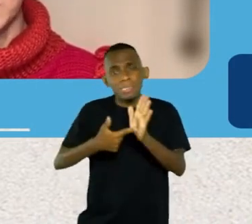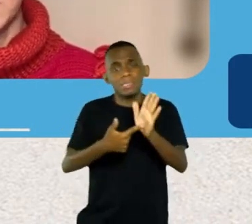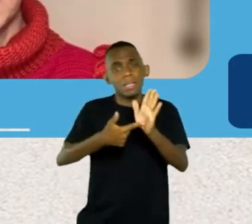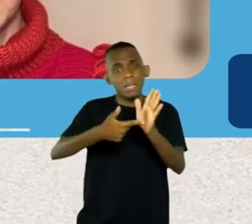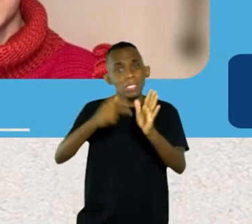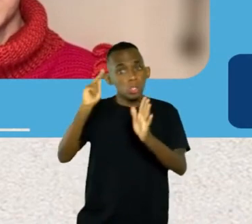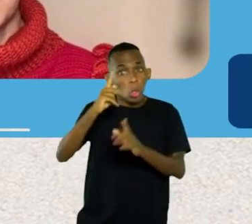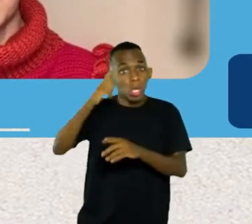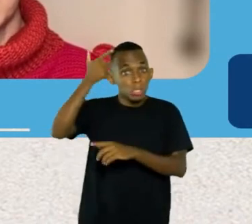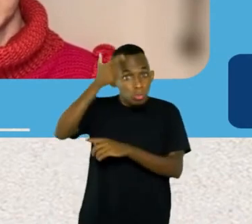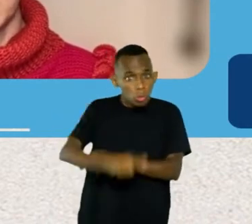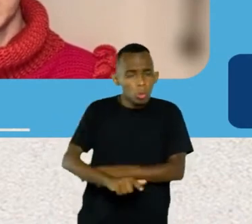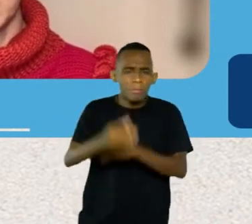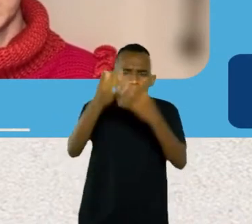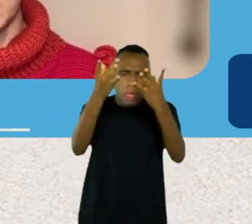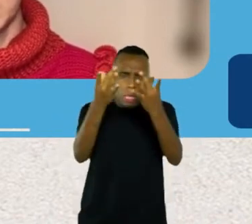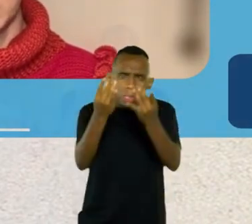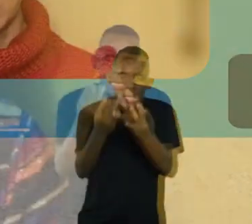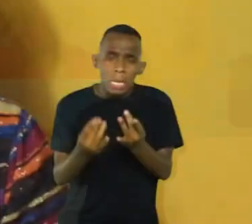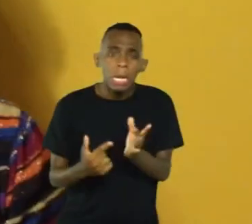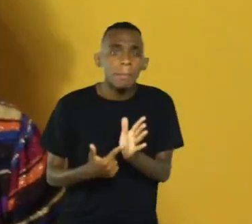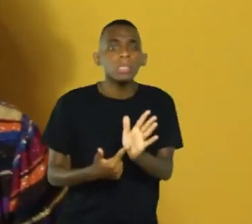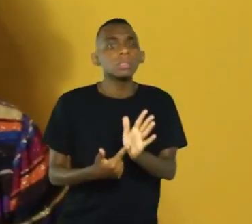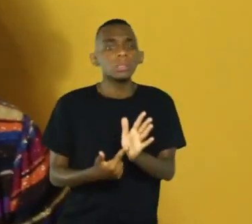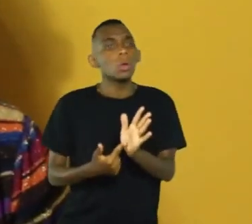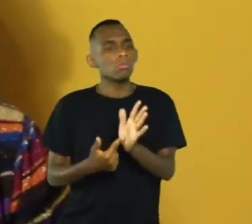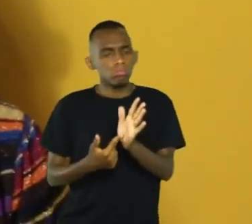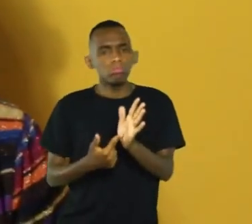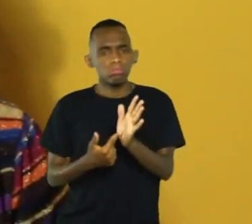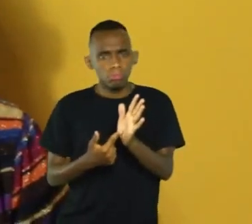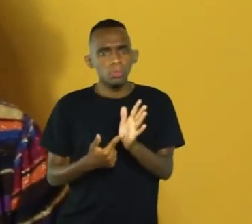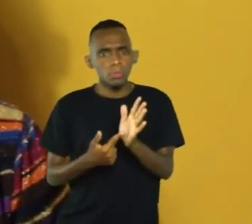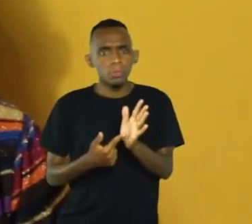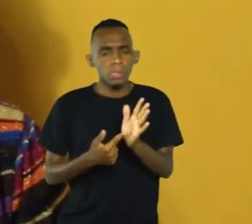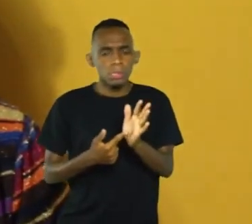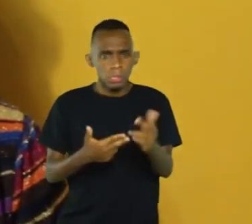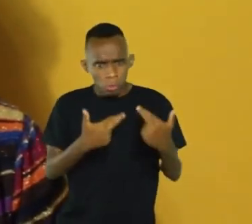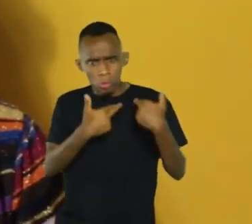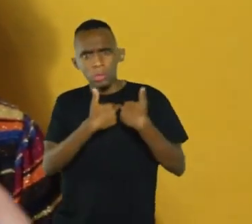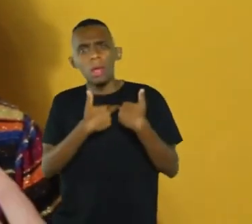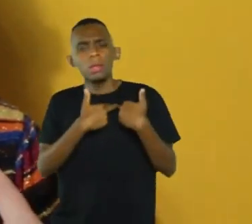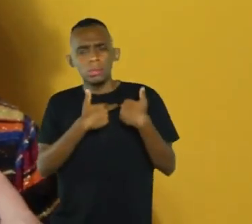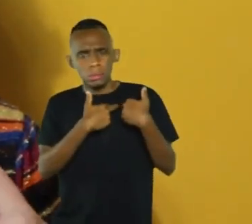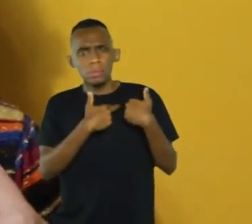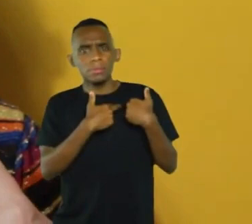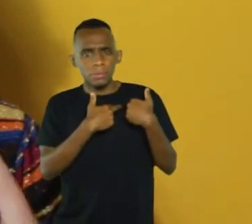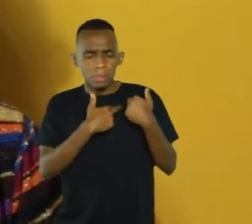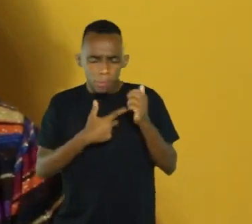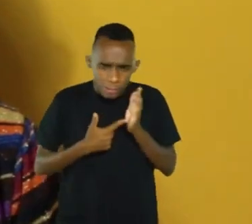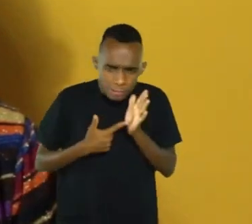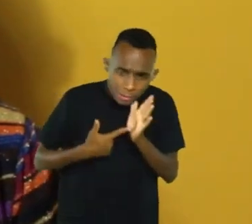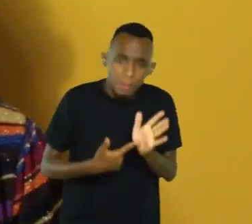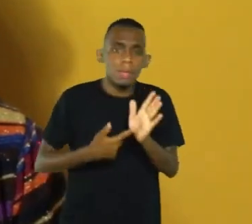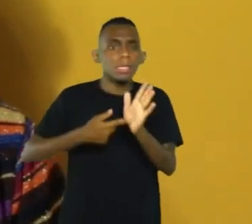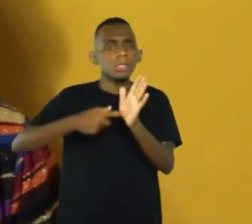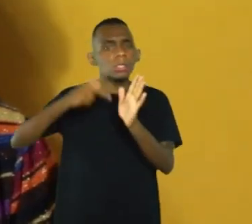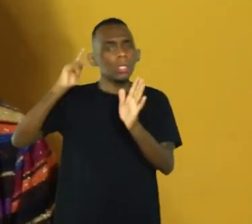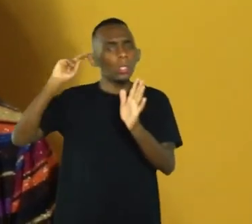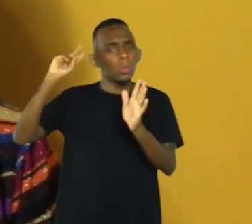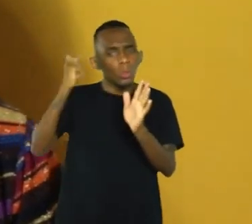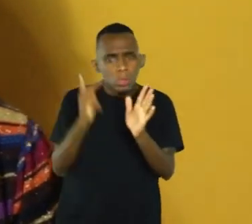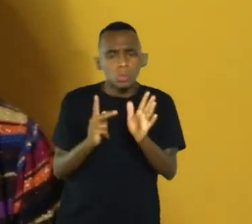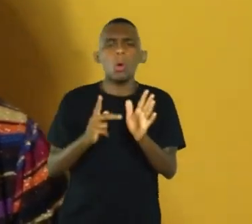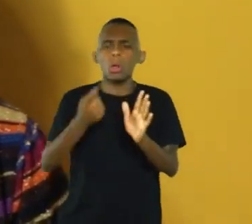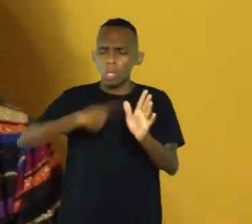até bonito você esse papel que você faz, né? De contar a sua história, de mostrar que a gente dá a volta por cima